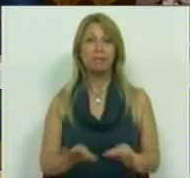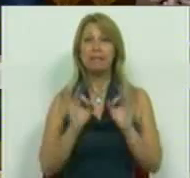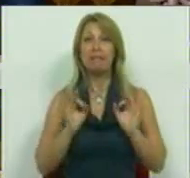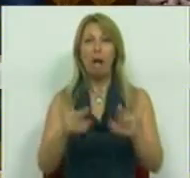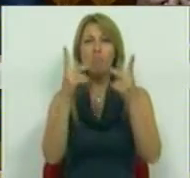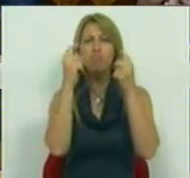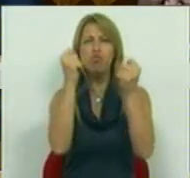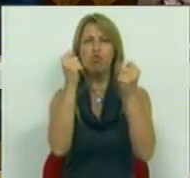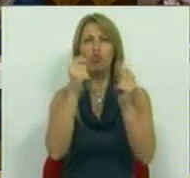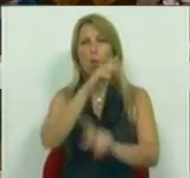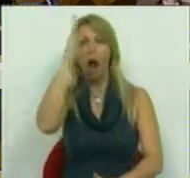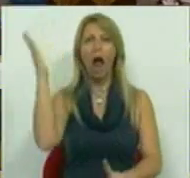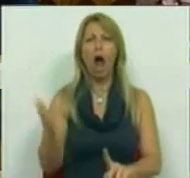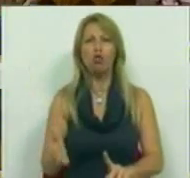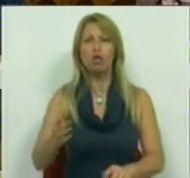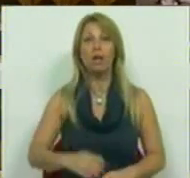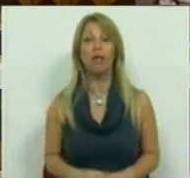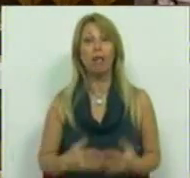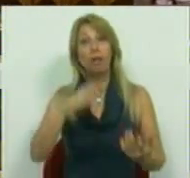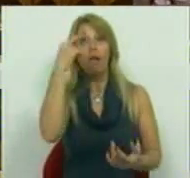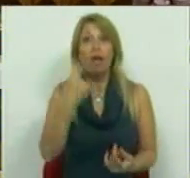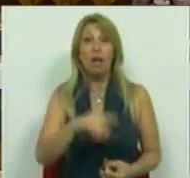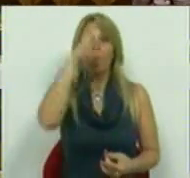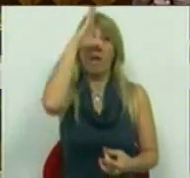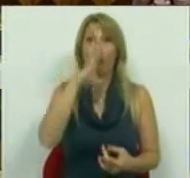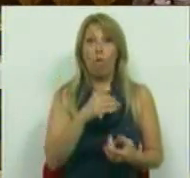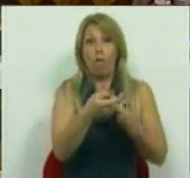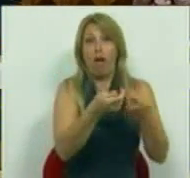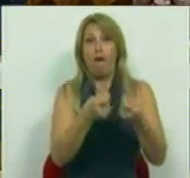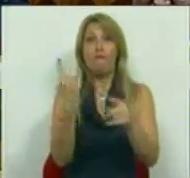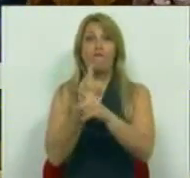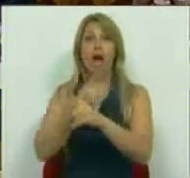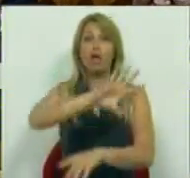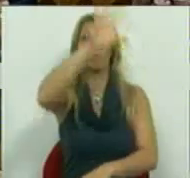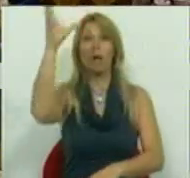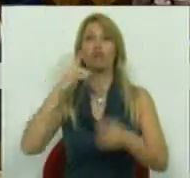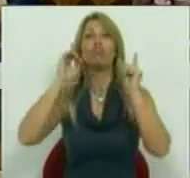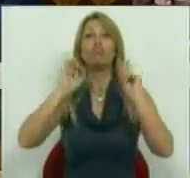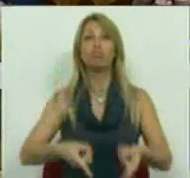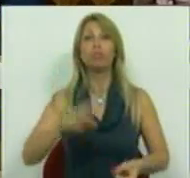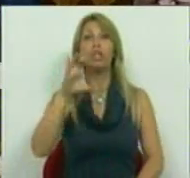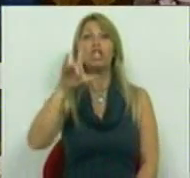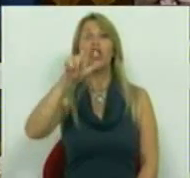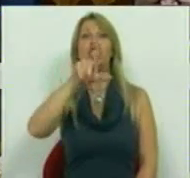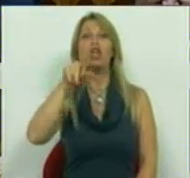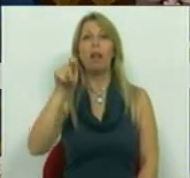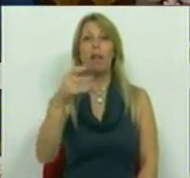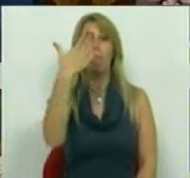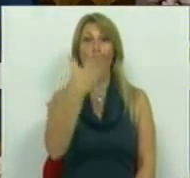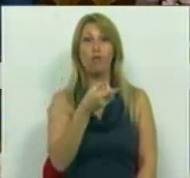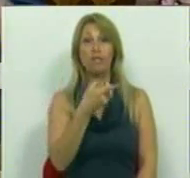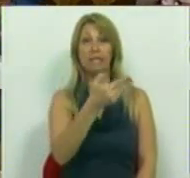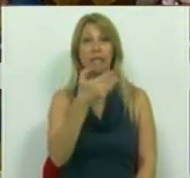da austeridade, que têm governado, aliás, vários países. Começaram no Chile, em 1973,